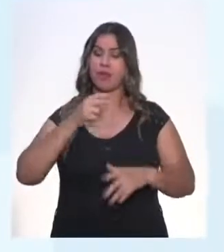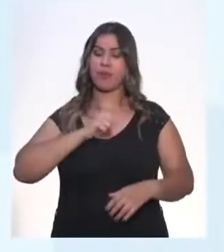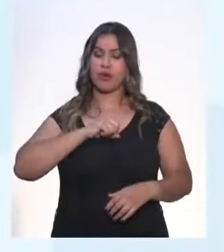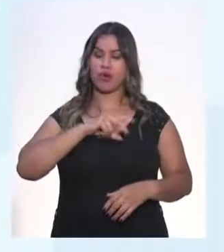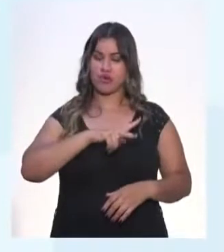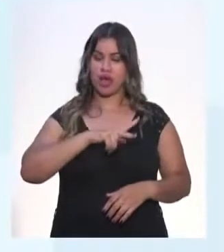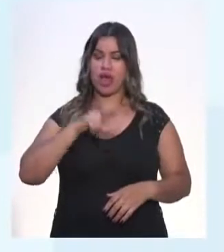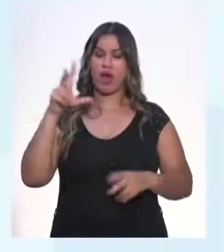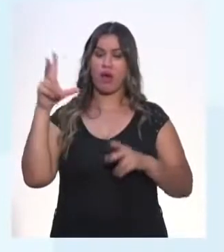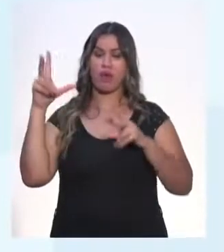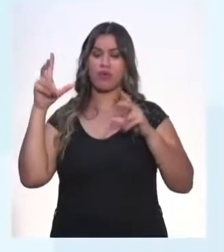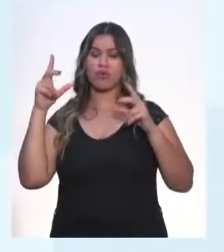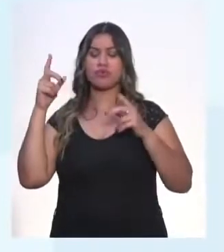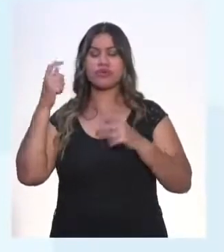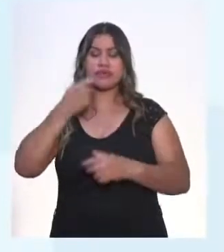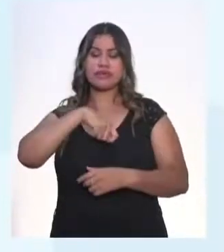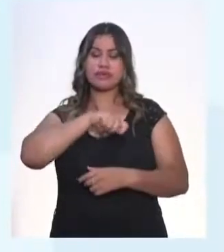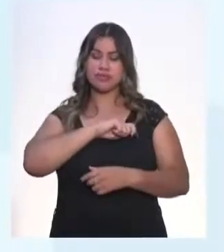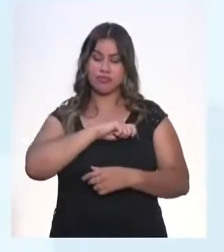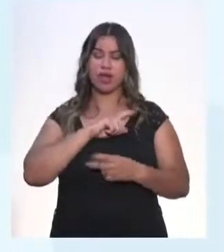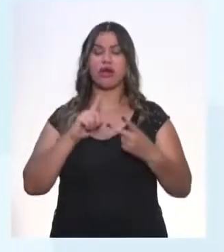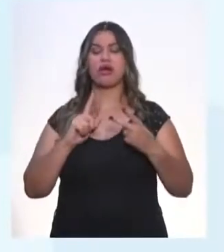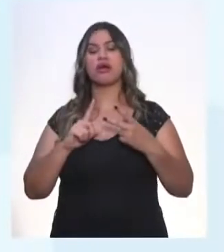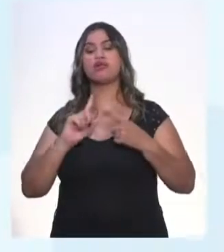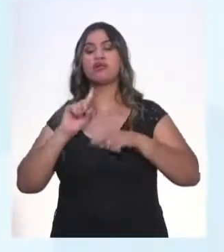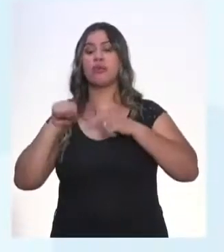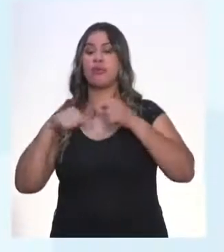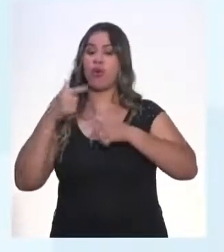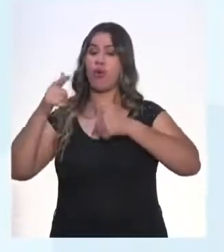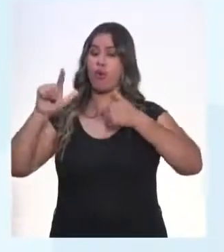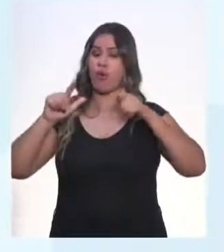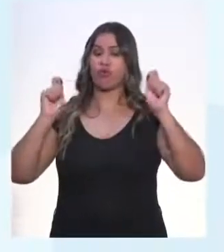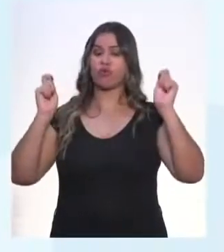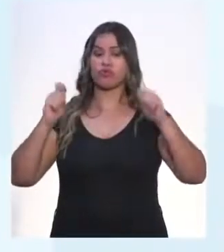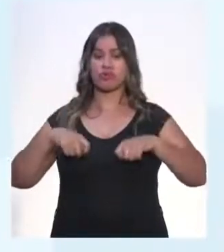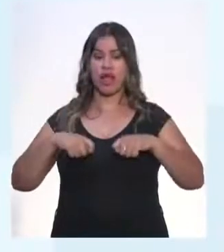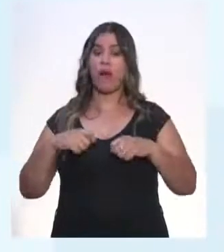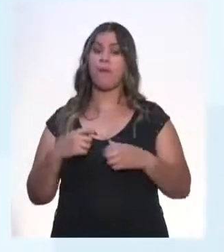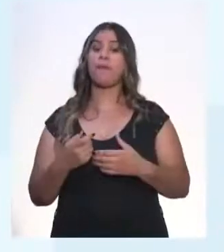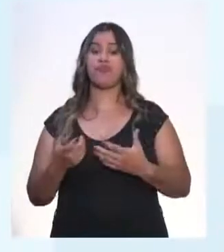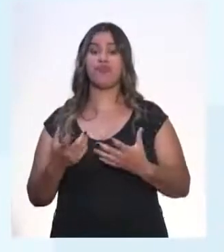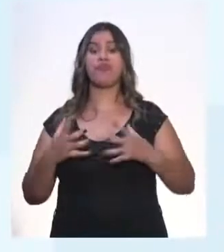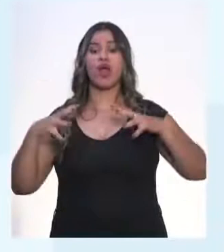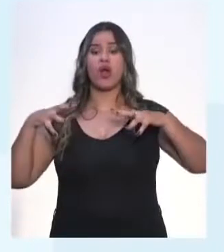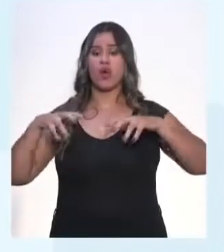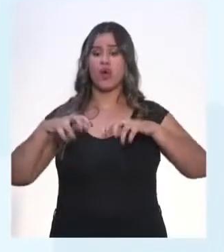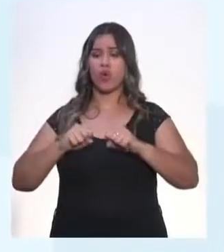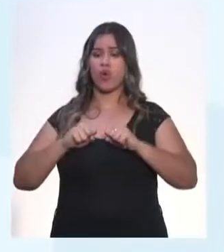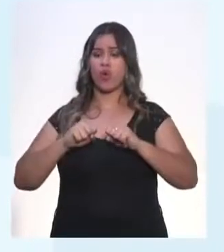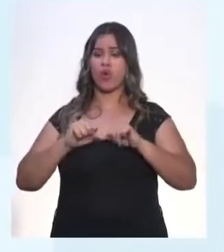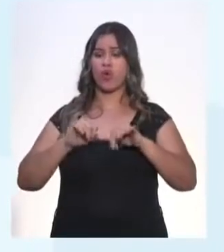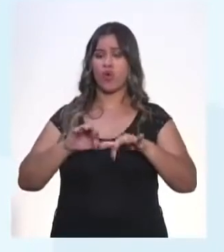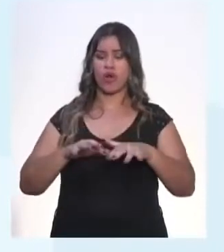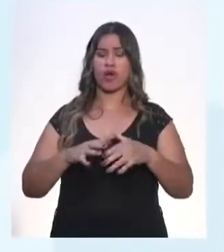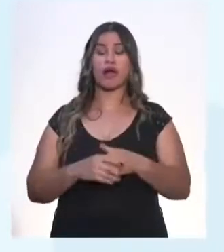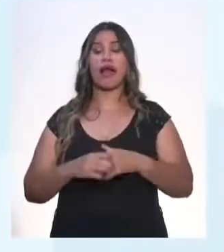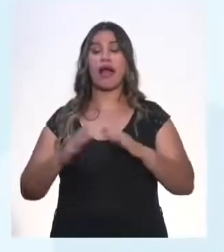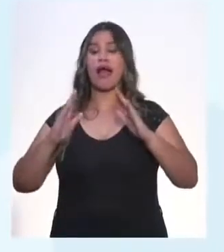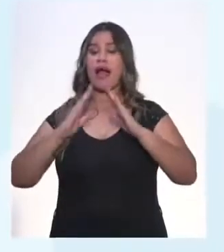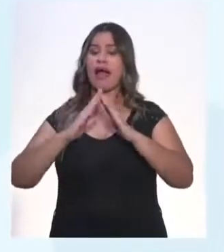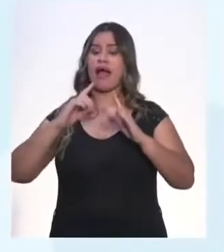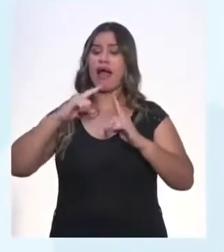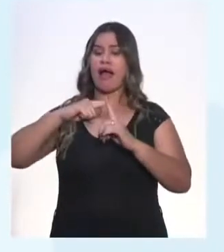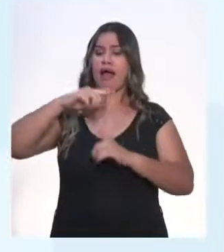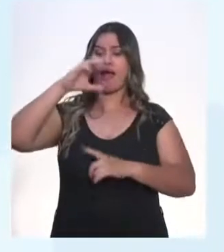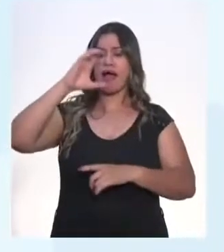outras nações também, o colonialismo, aos poucos, gradualmente, a perda do poder da Igreja